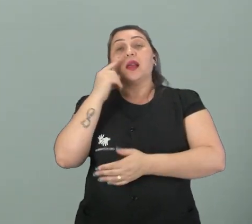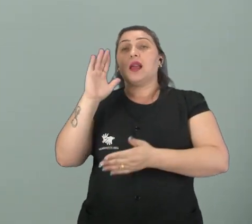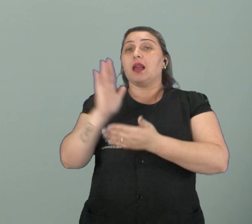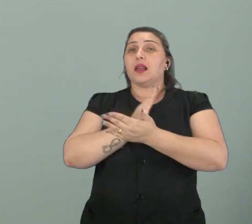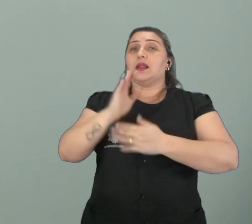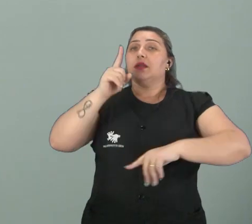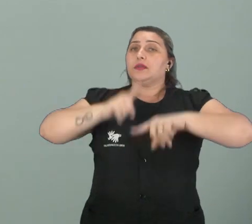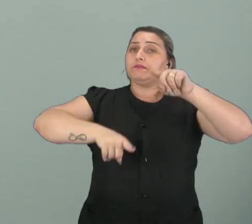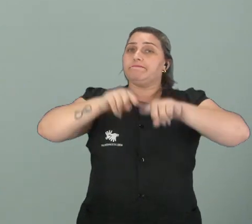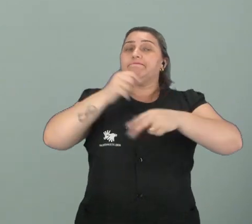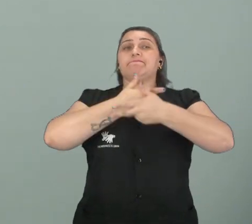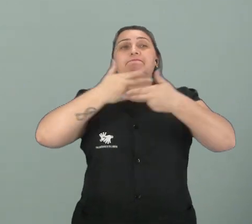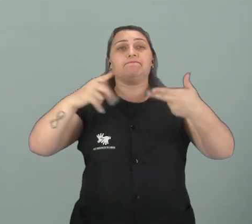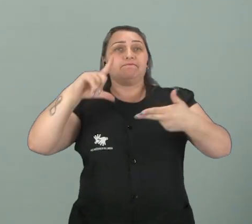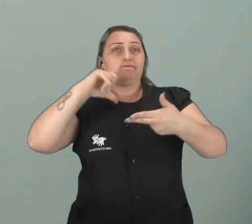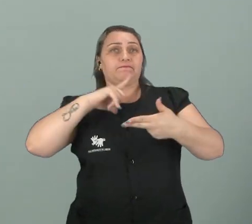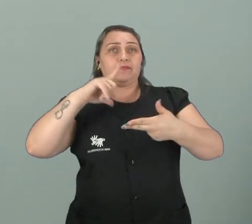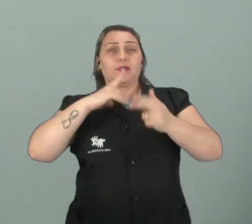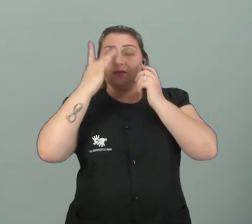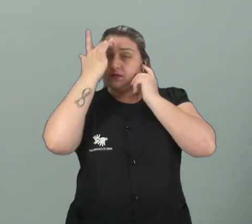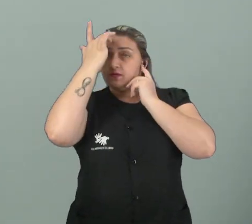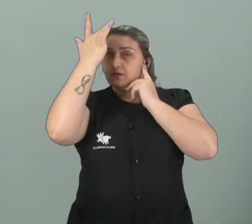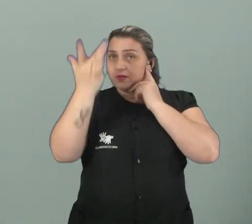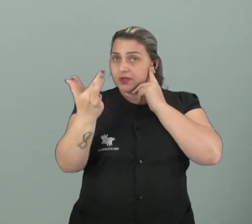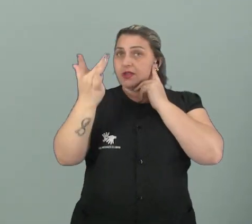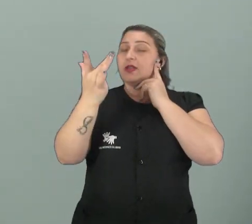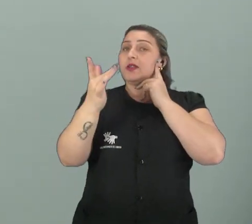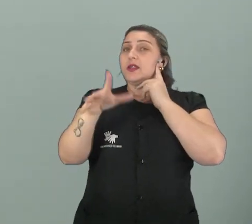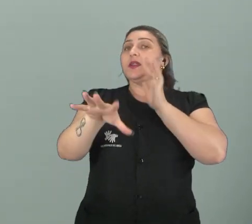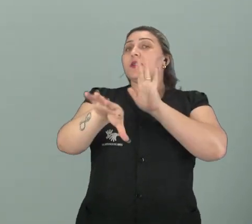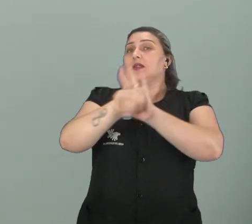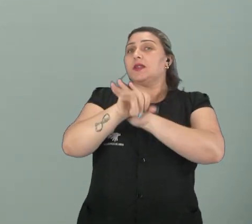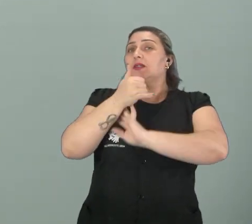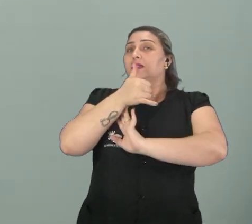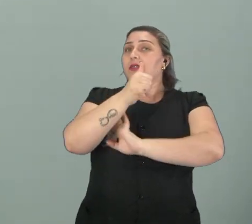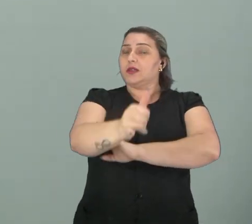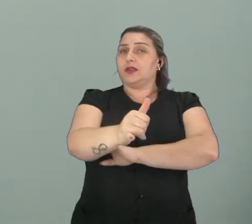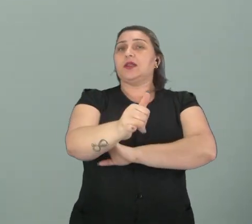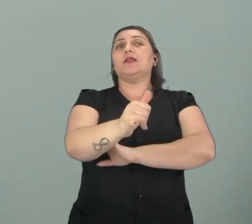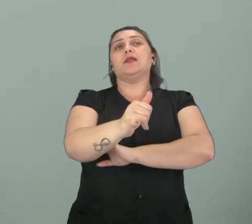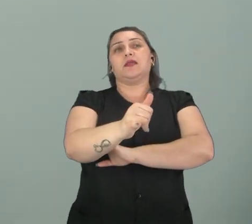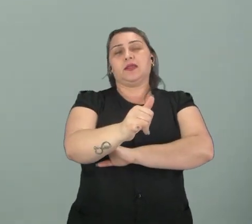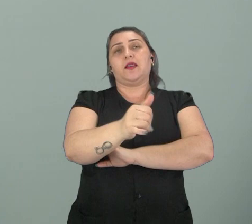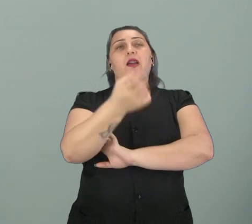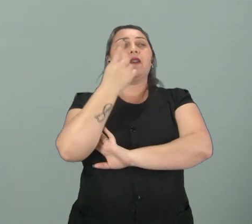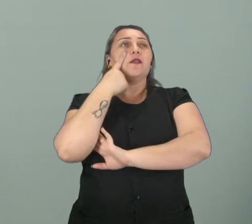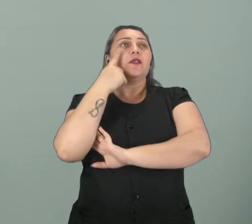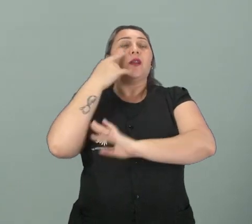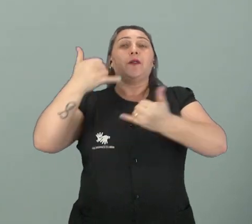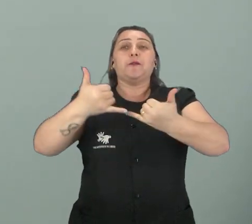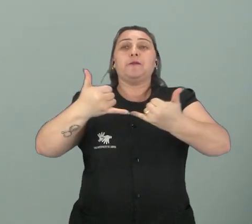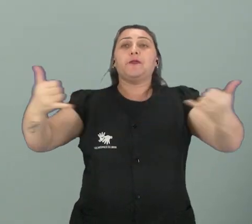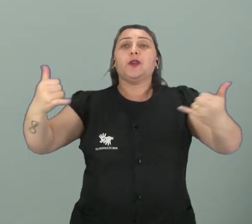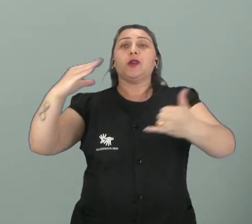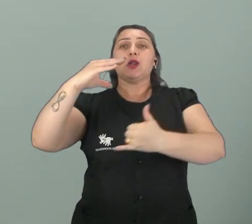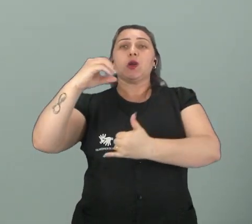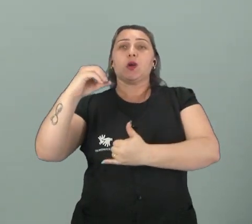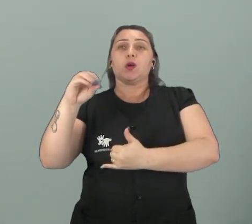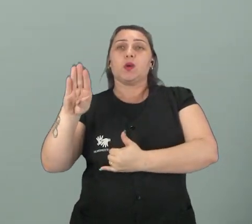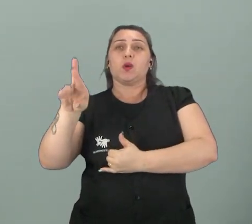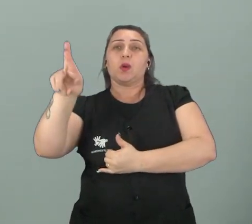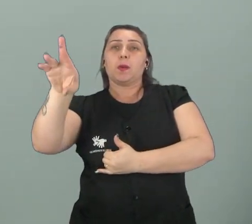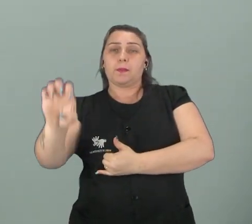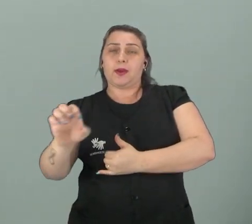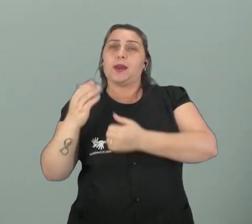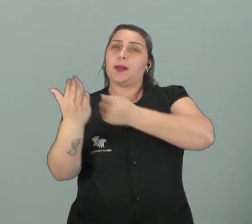alguns materiais têm a facilidade de estar conduzindo energia elétrica. Isso a gente observa em fios de cobre. Por isso que